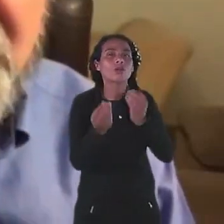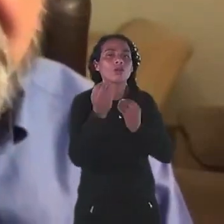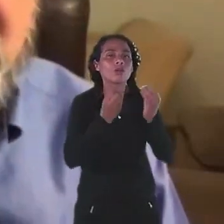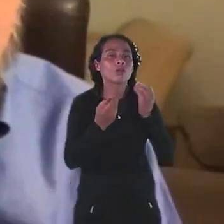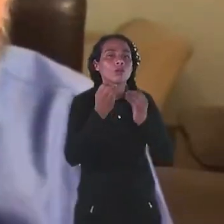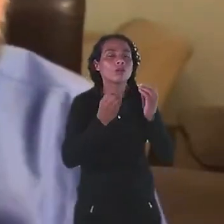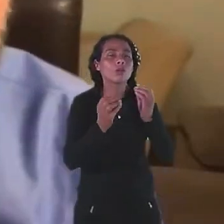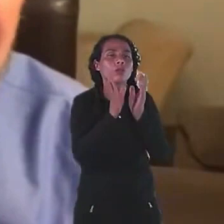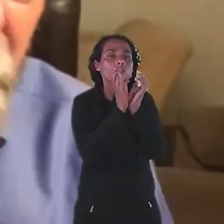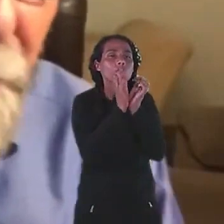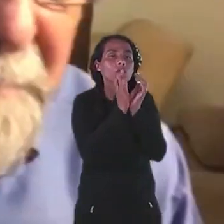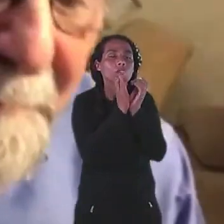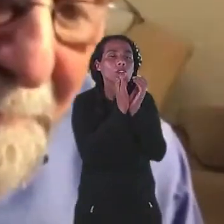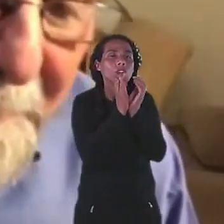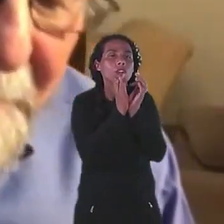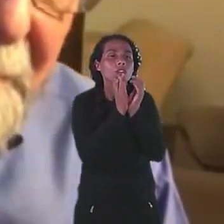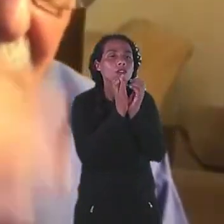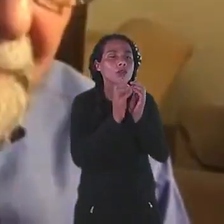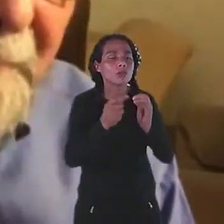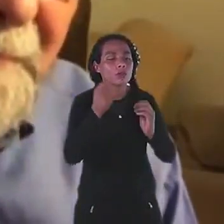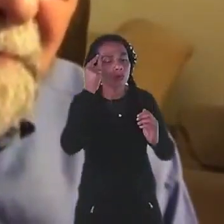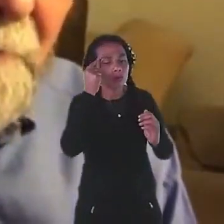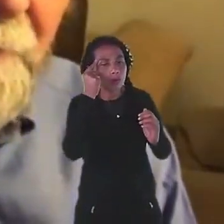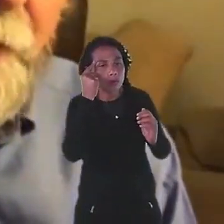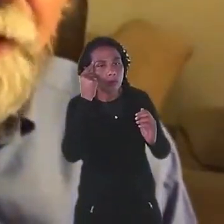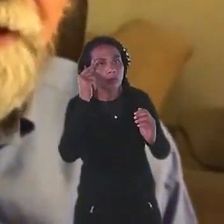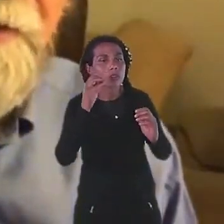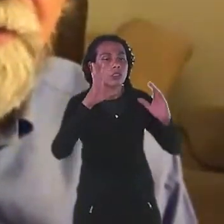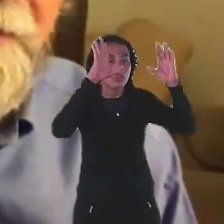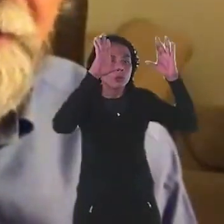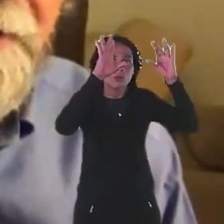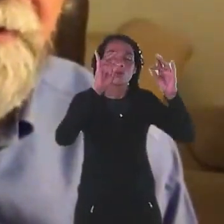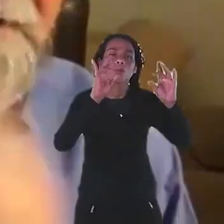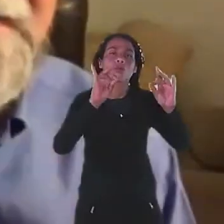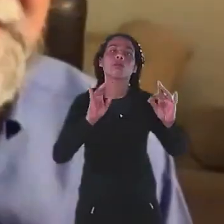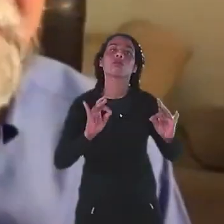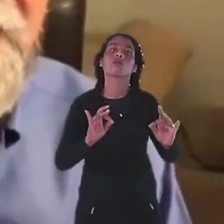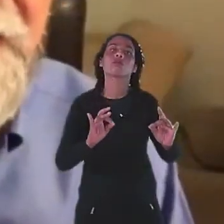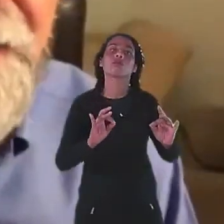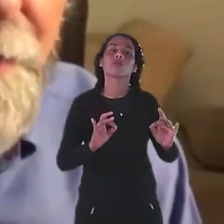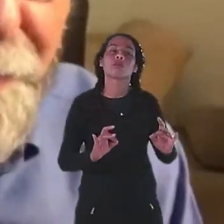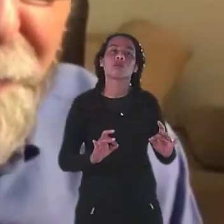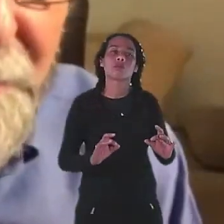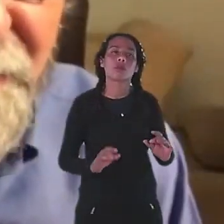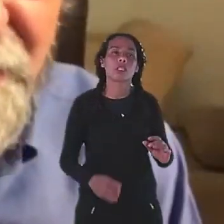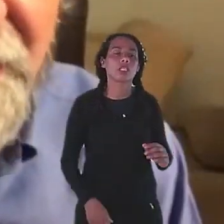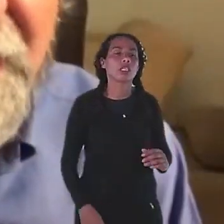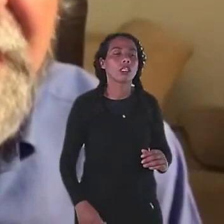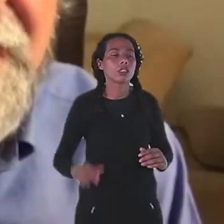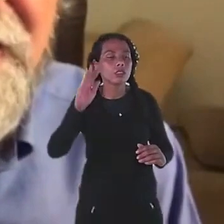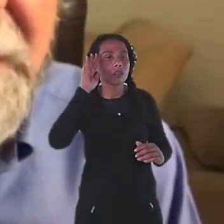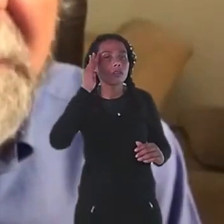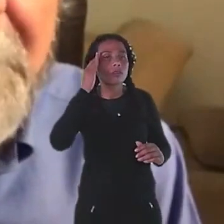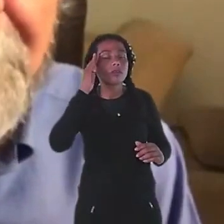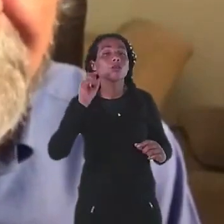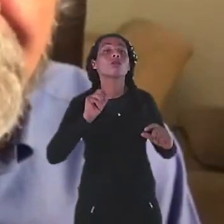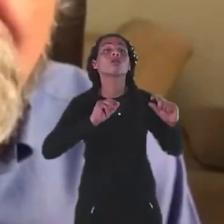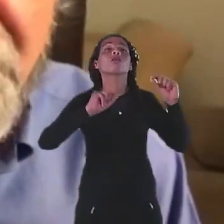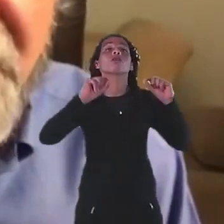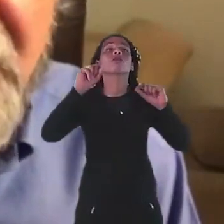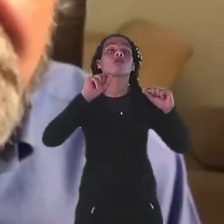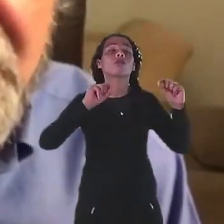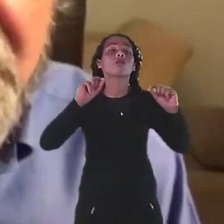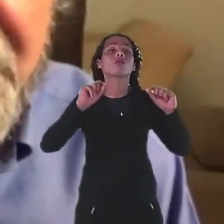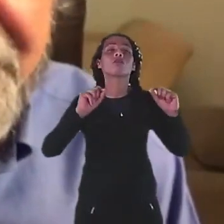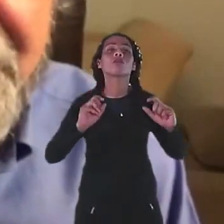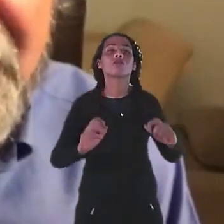né? E aí eu me dei conta que existe um outro nível de discurso e de